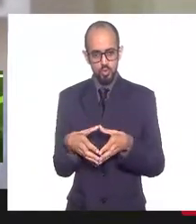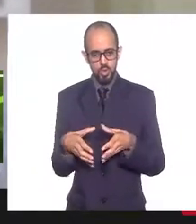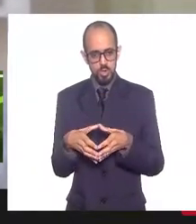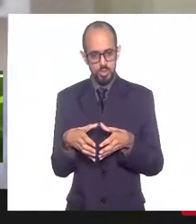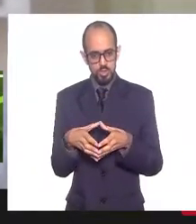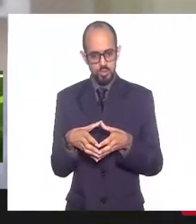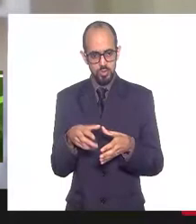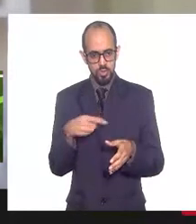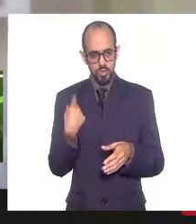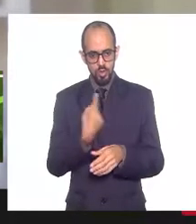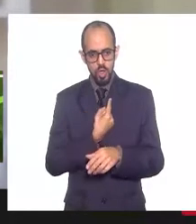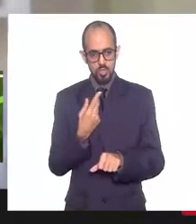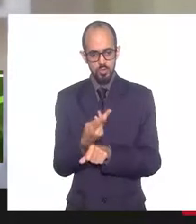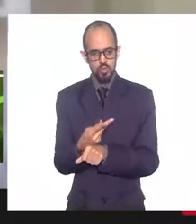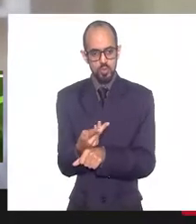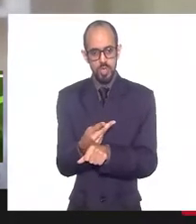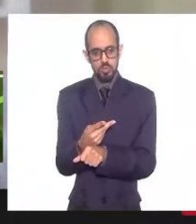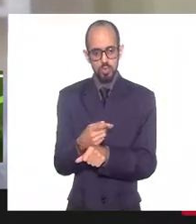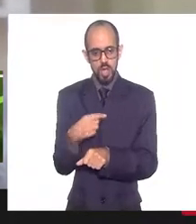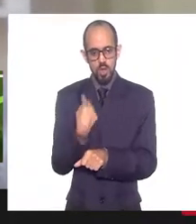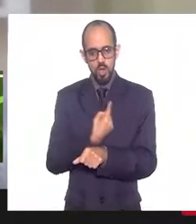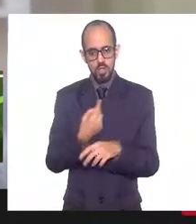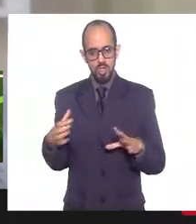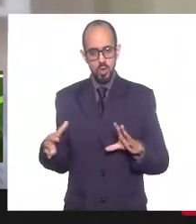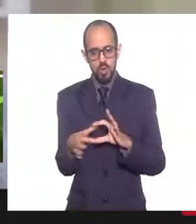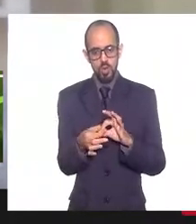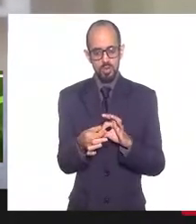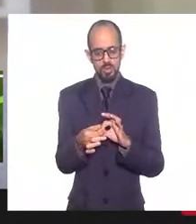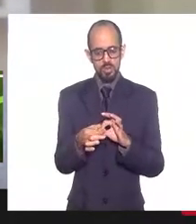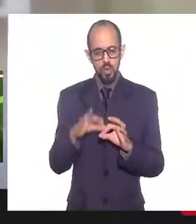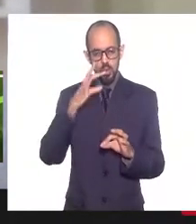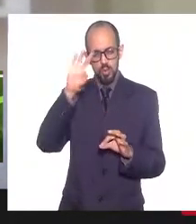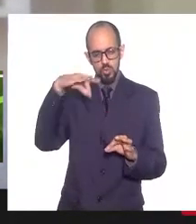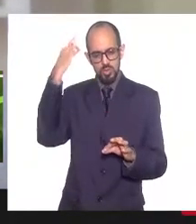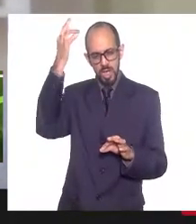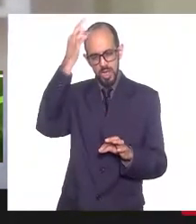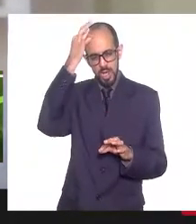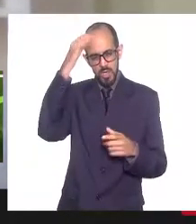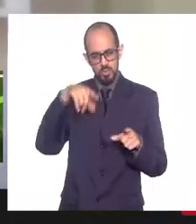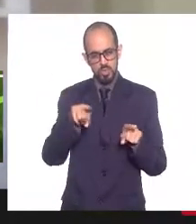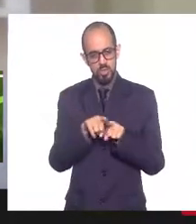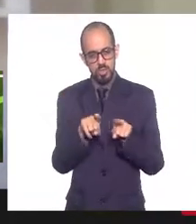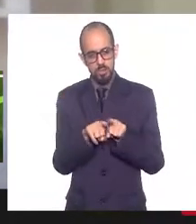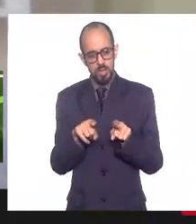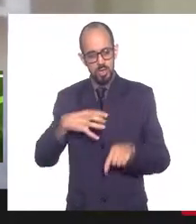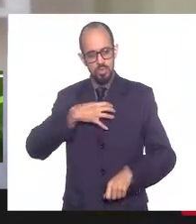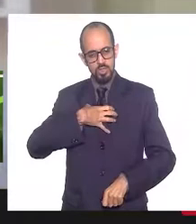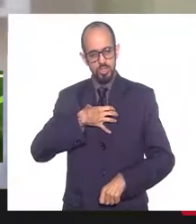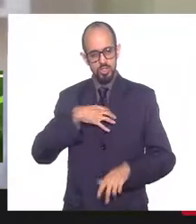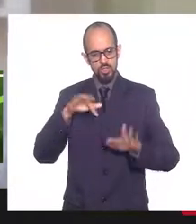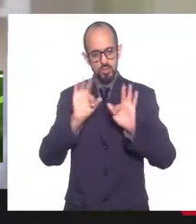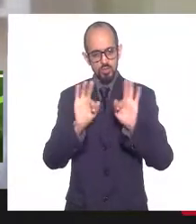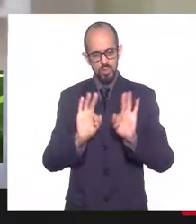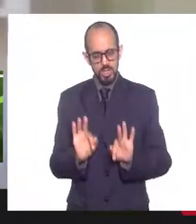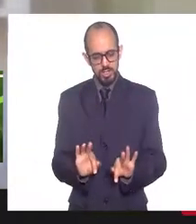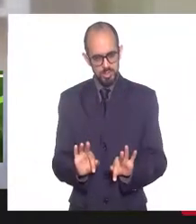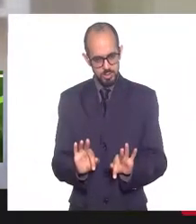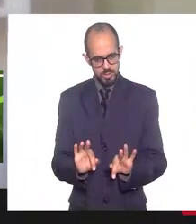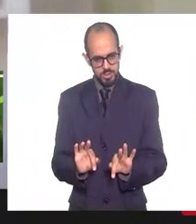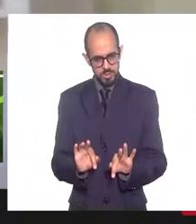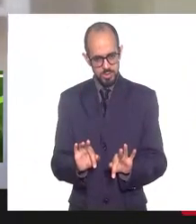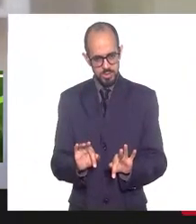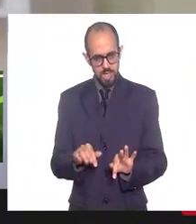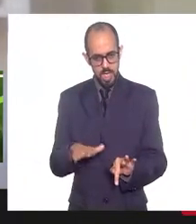nossa forma de conexão com o sagrado e nos sentimos felizes e plenas. Nossa Região